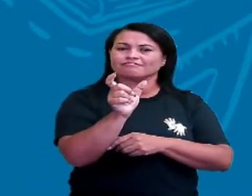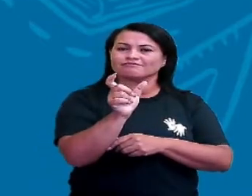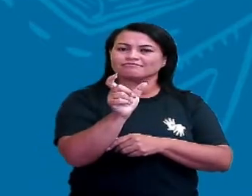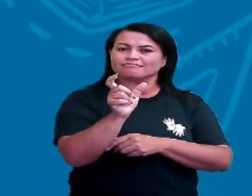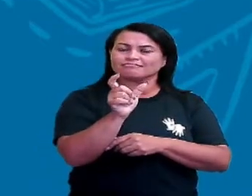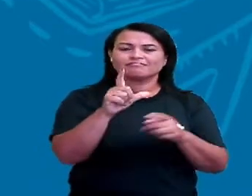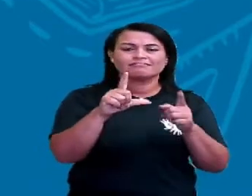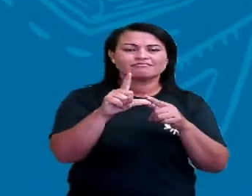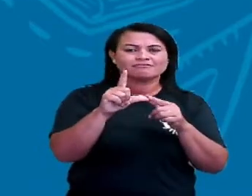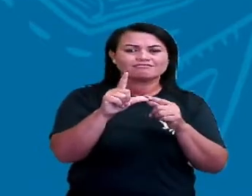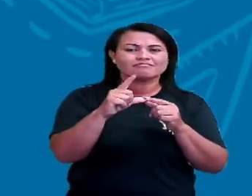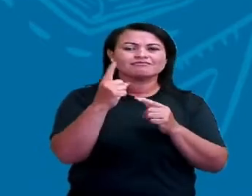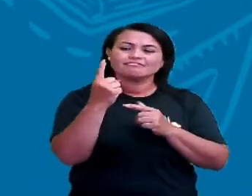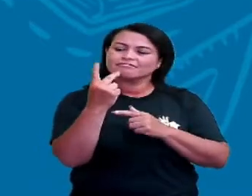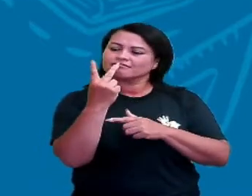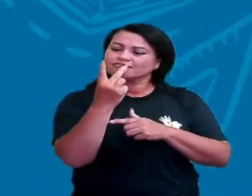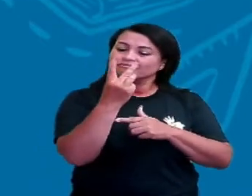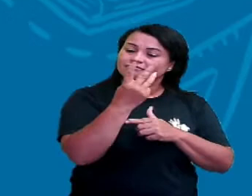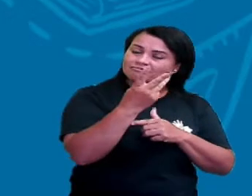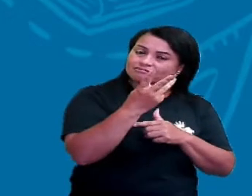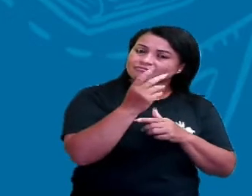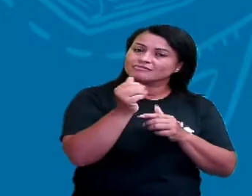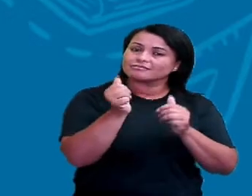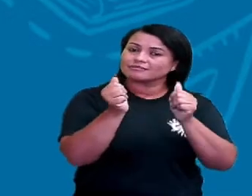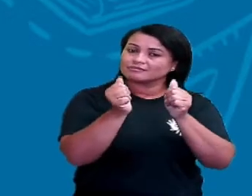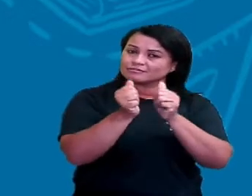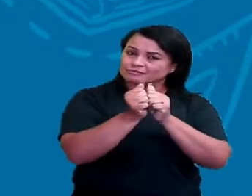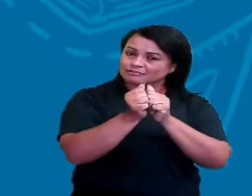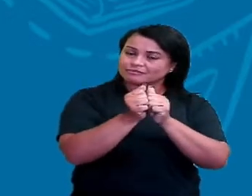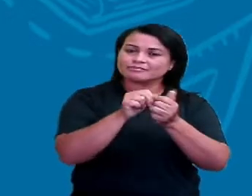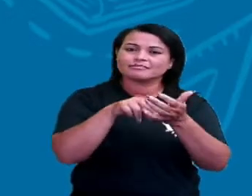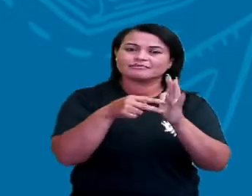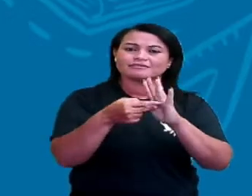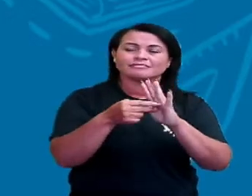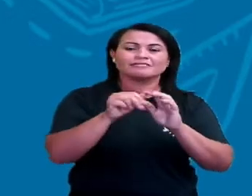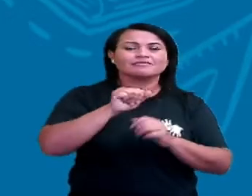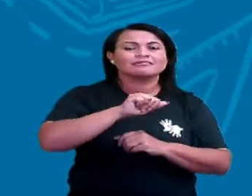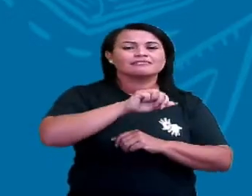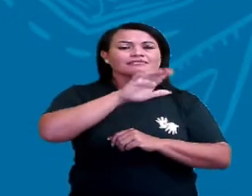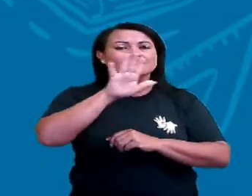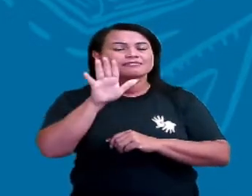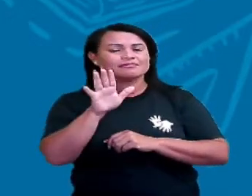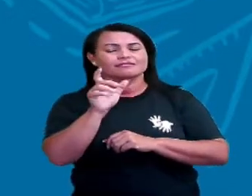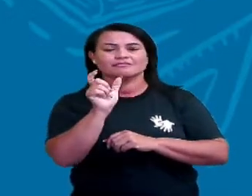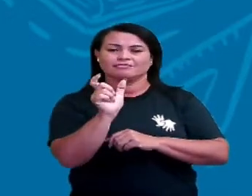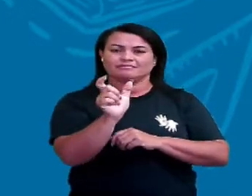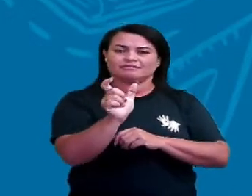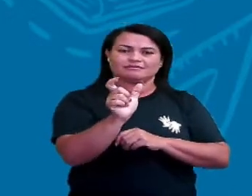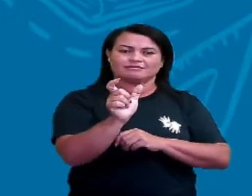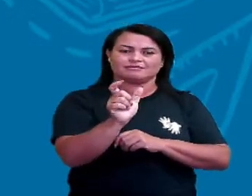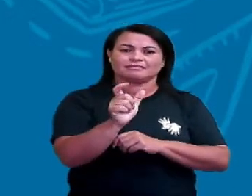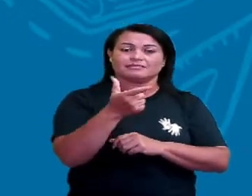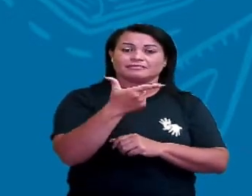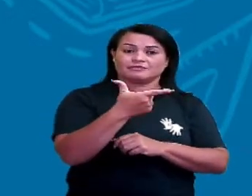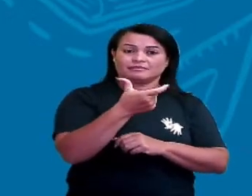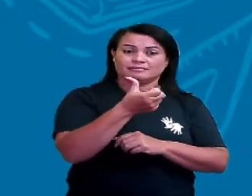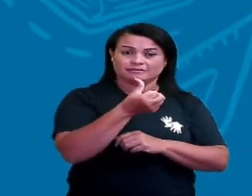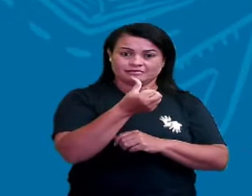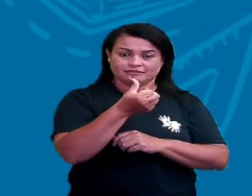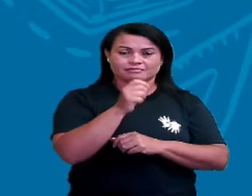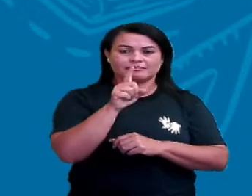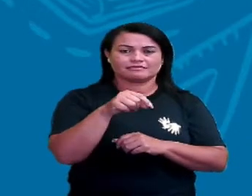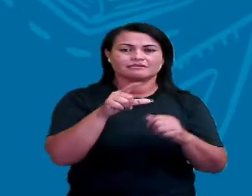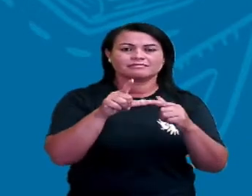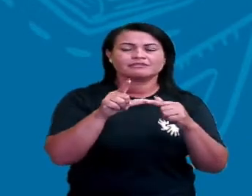palavras, né? Então, o alfabeto, ele é constituído por um conjunto de letras que a gente utiliza, né, para escrever